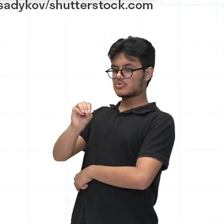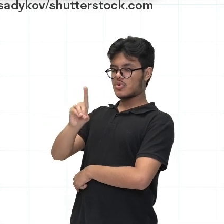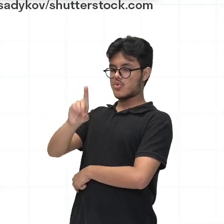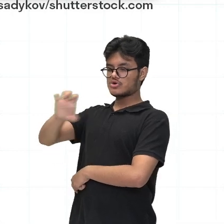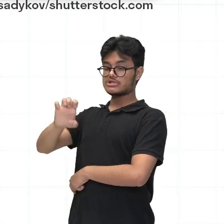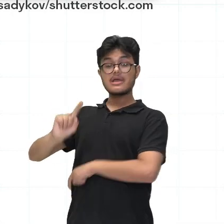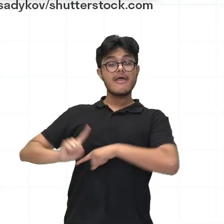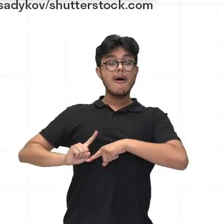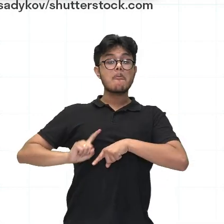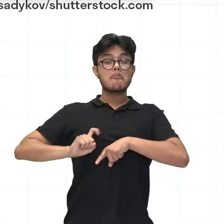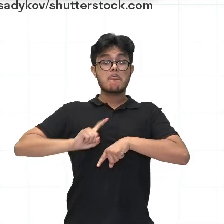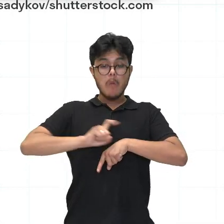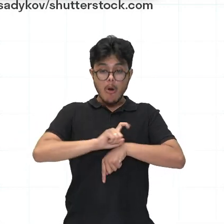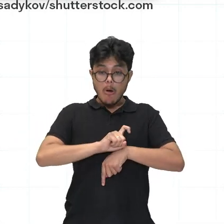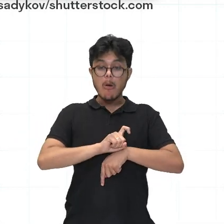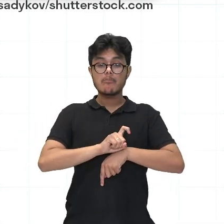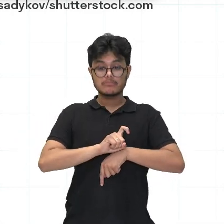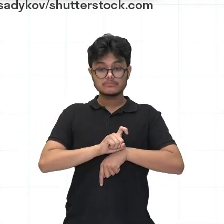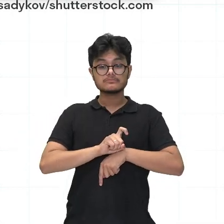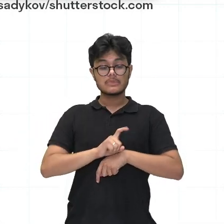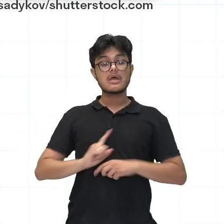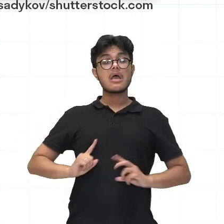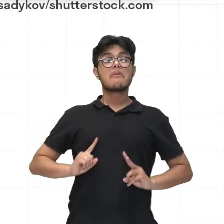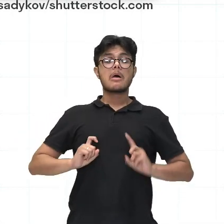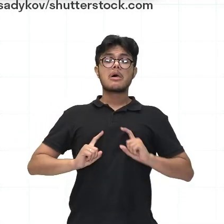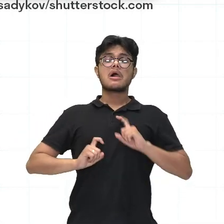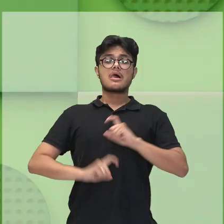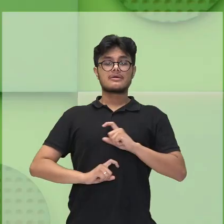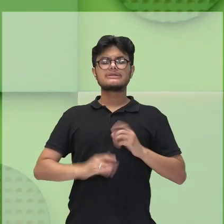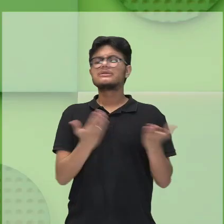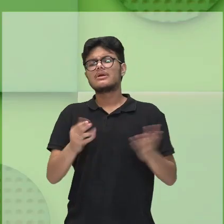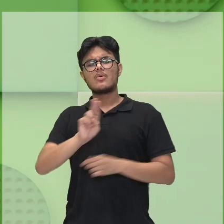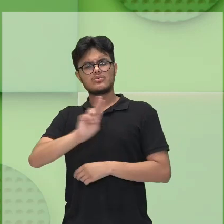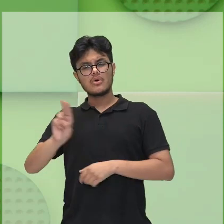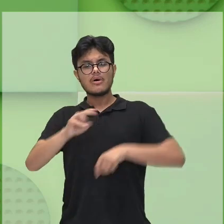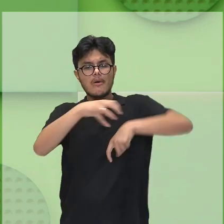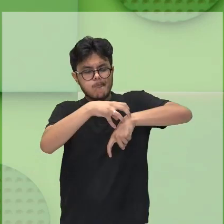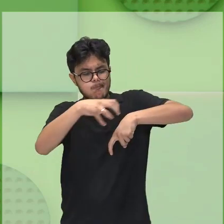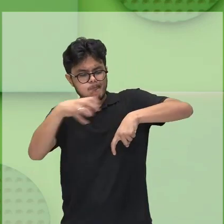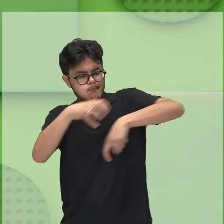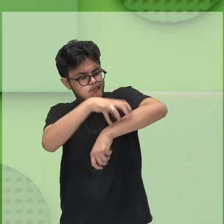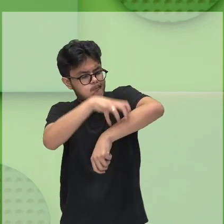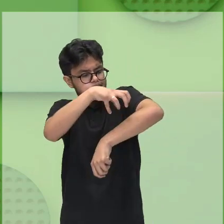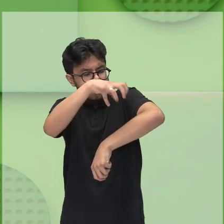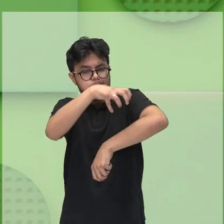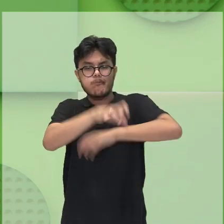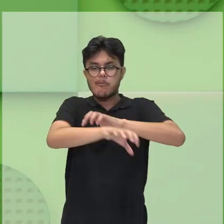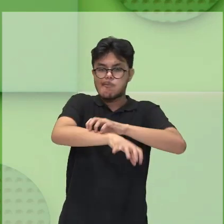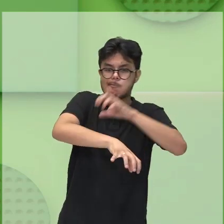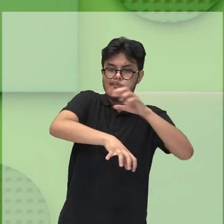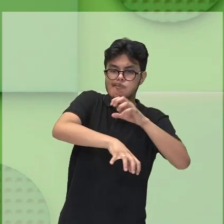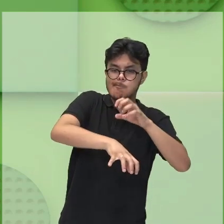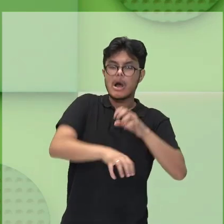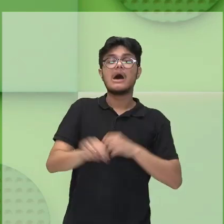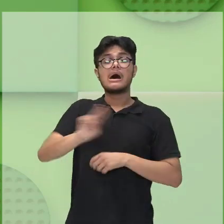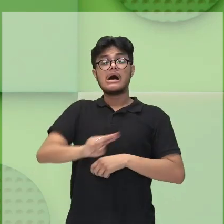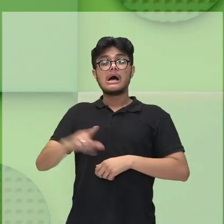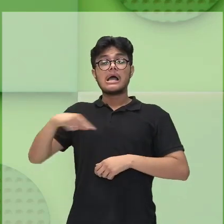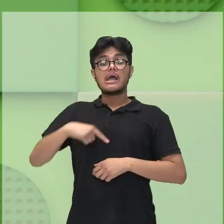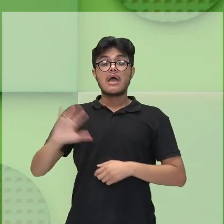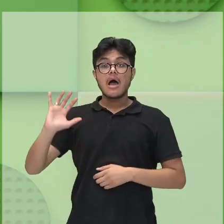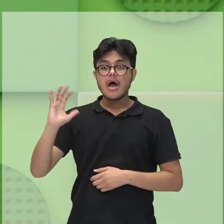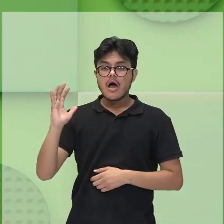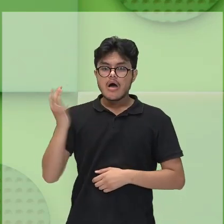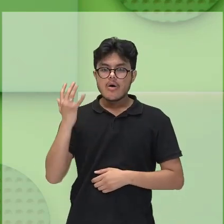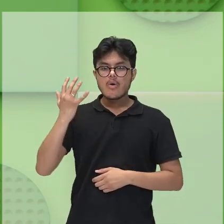A filariose, ela é chamada de elefantíase porque o que acontece? Ela ataca, ela acomete